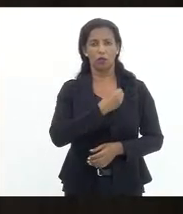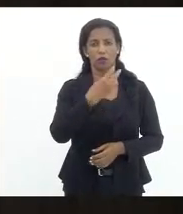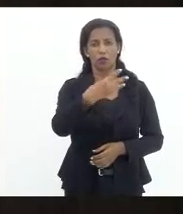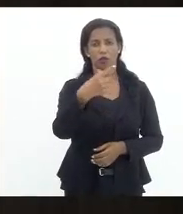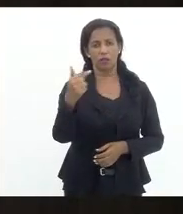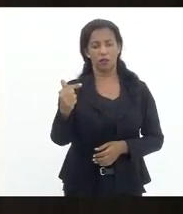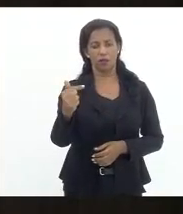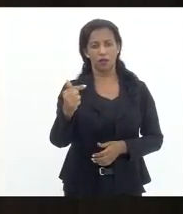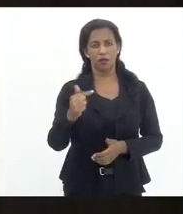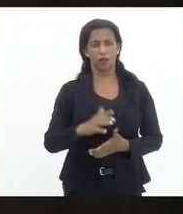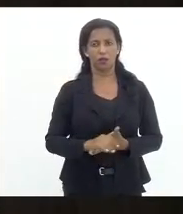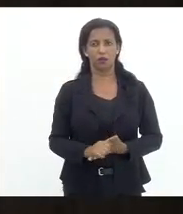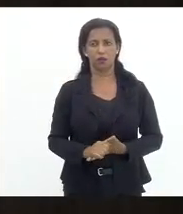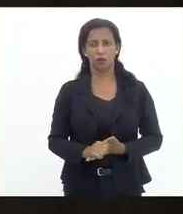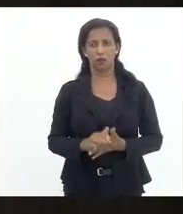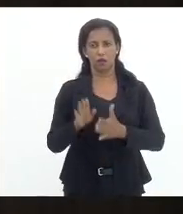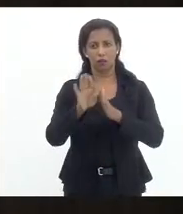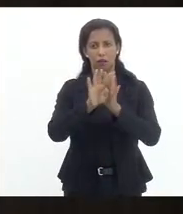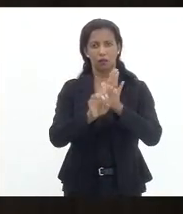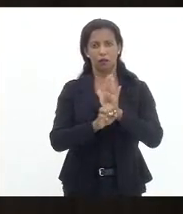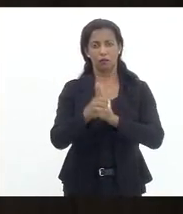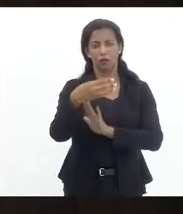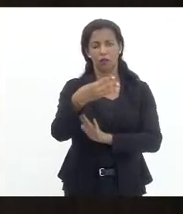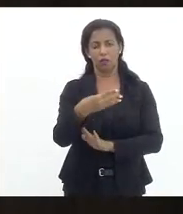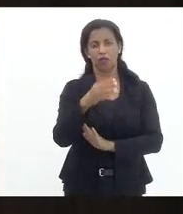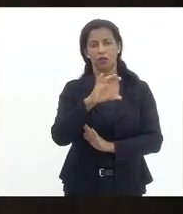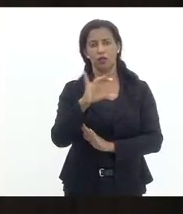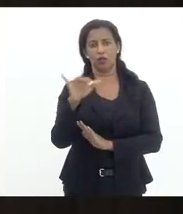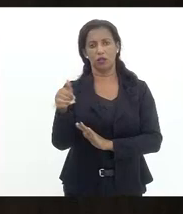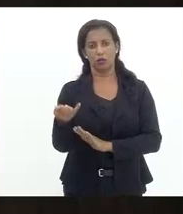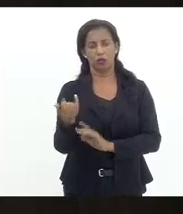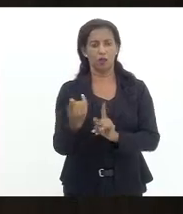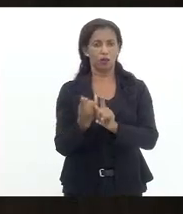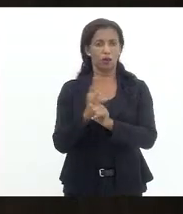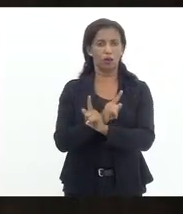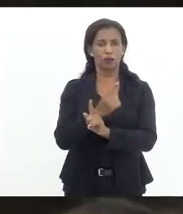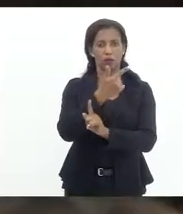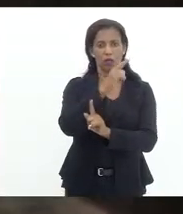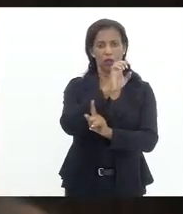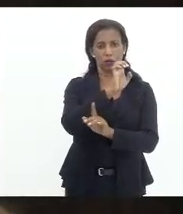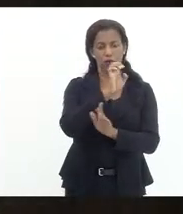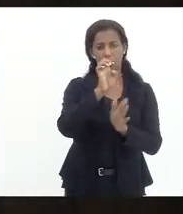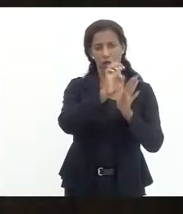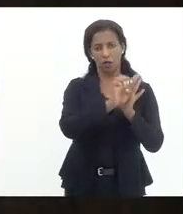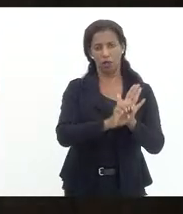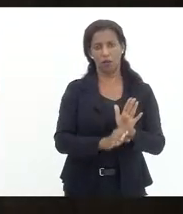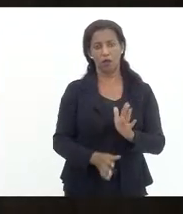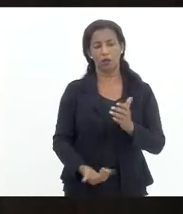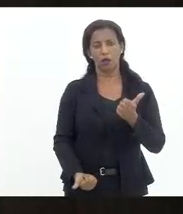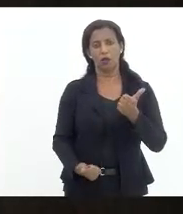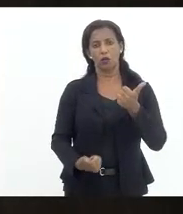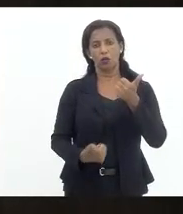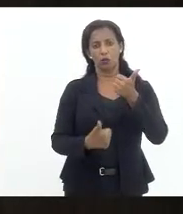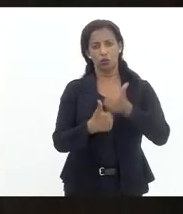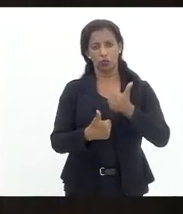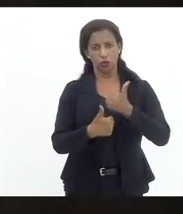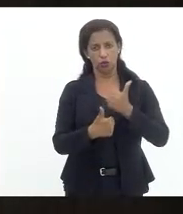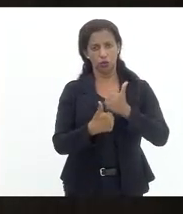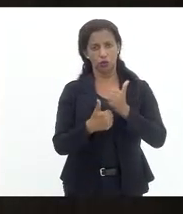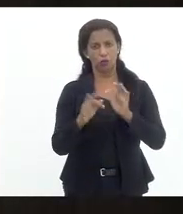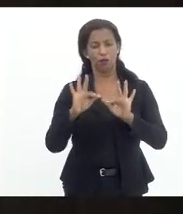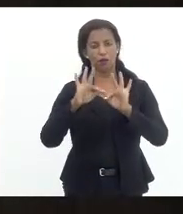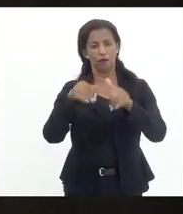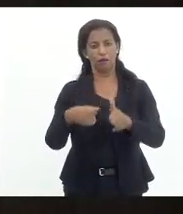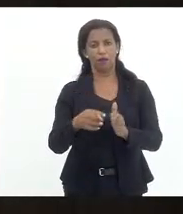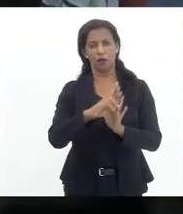7, pela emenda 3 da CCJ, contrário às demais emendas, concluindo por substitutivo e pedindo forma final